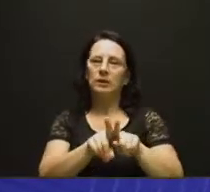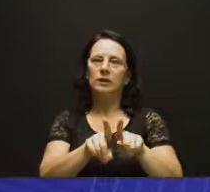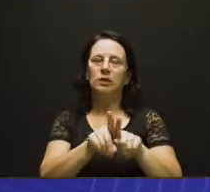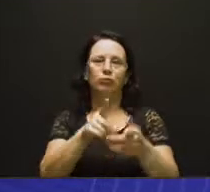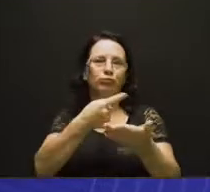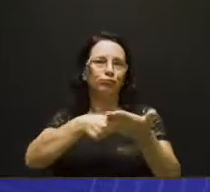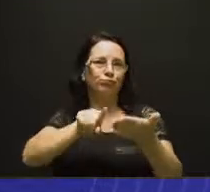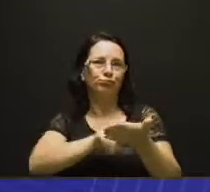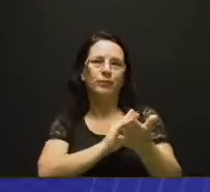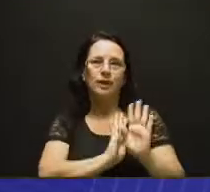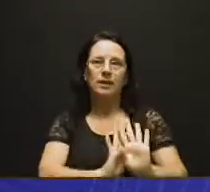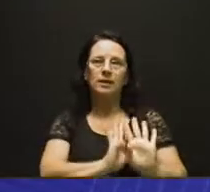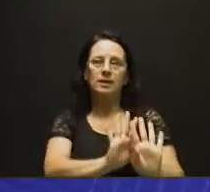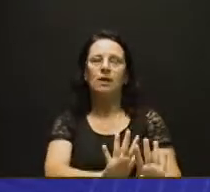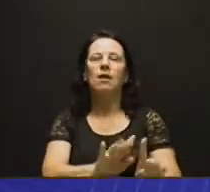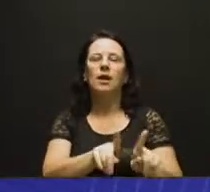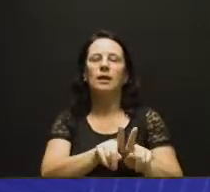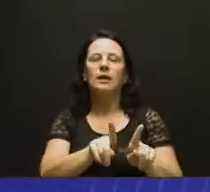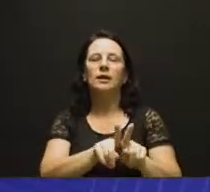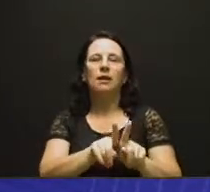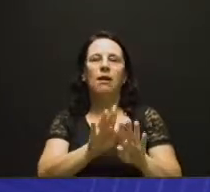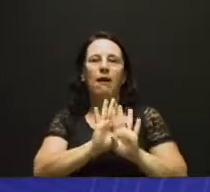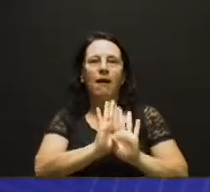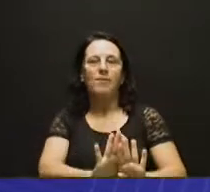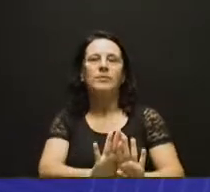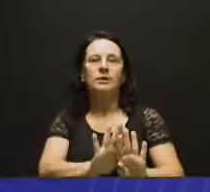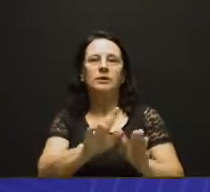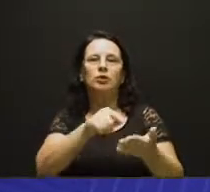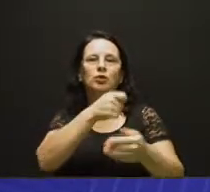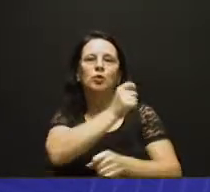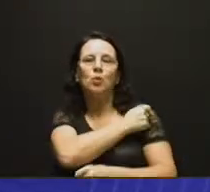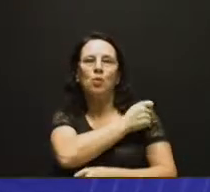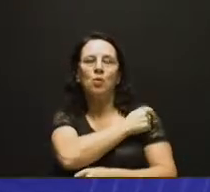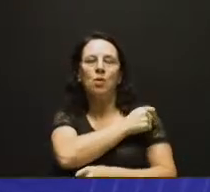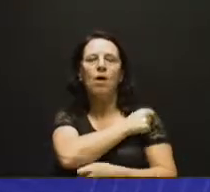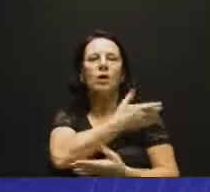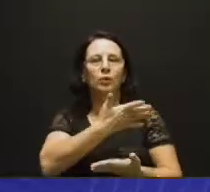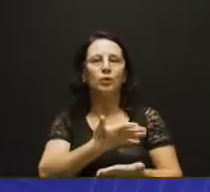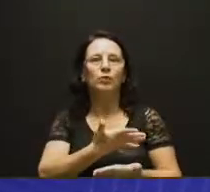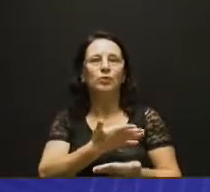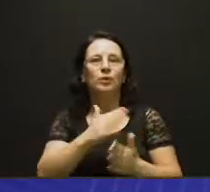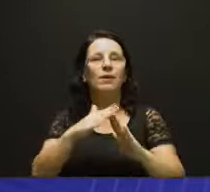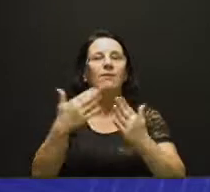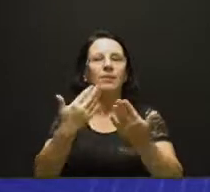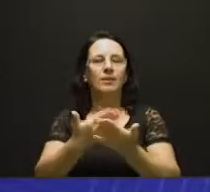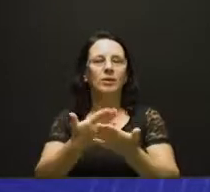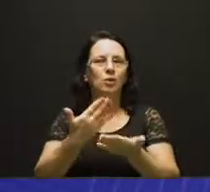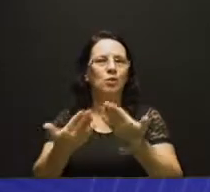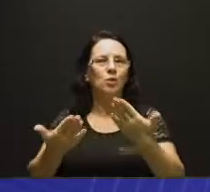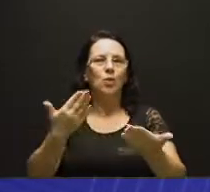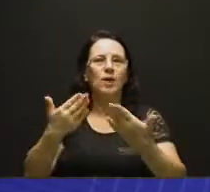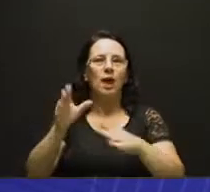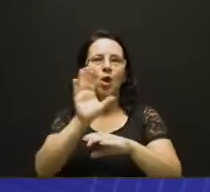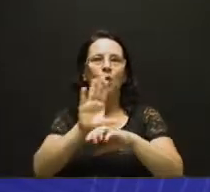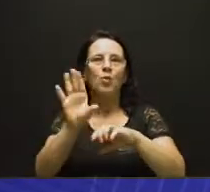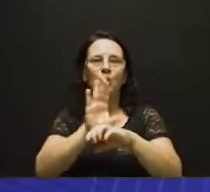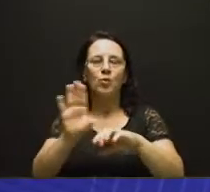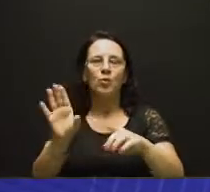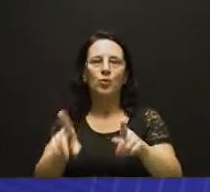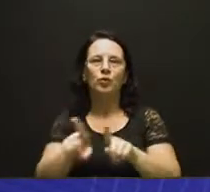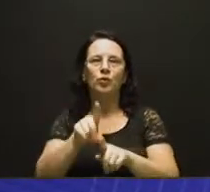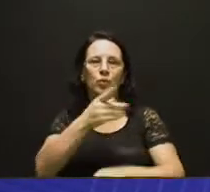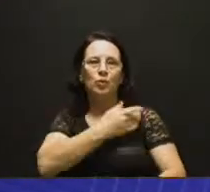cancelar ou fazer cessar a inscrição de aluno em estabelecimento de ensino de qualquer curso ou grau público